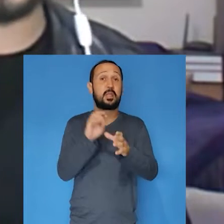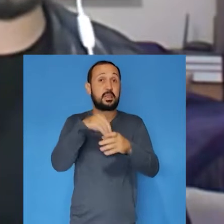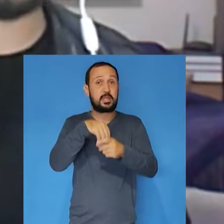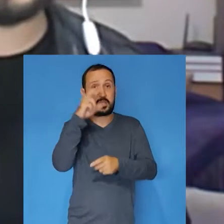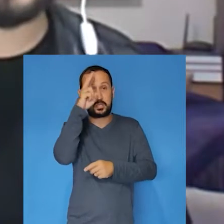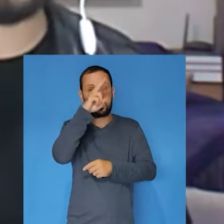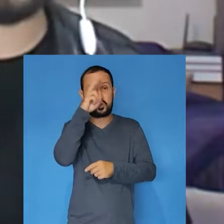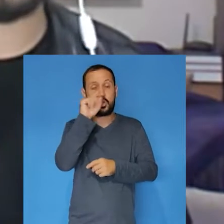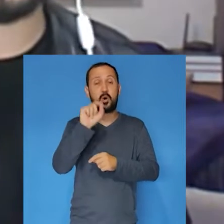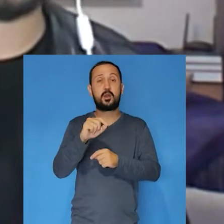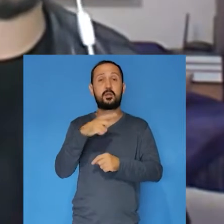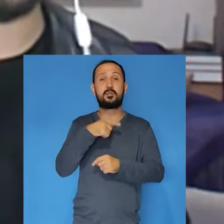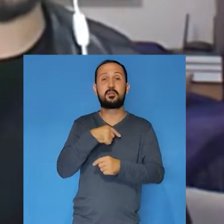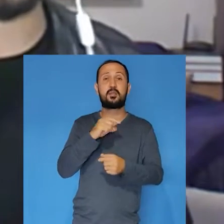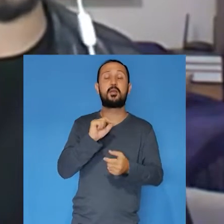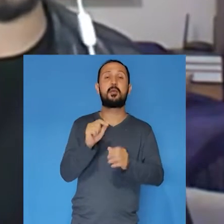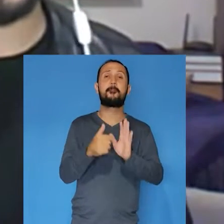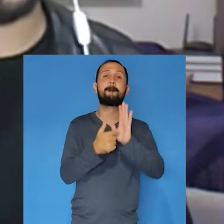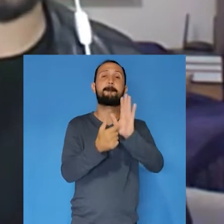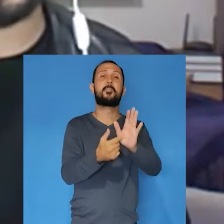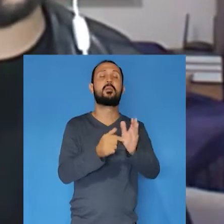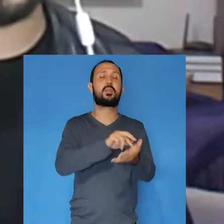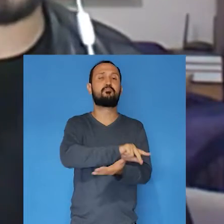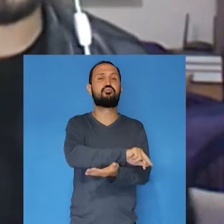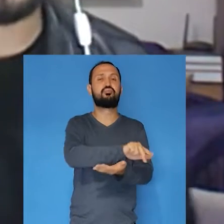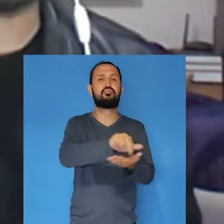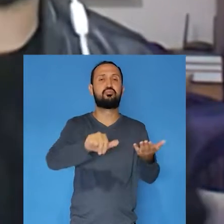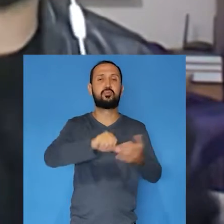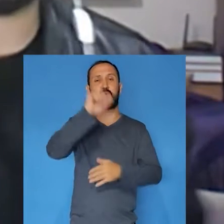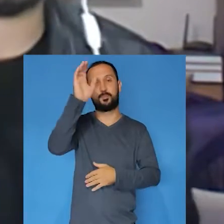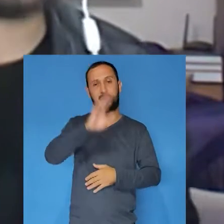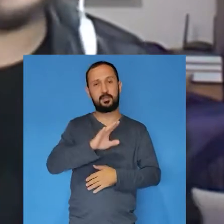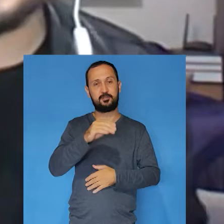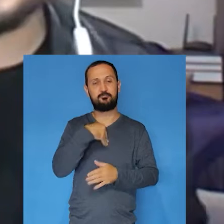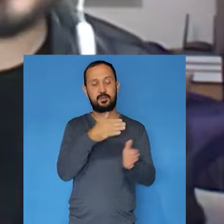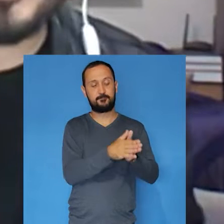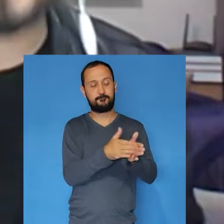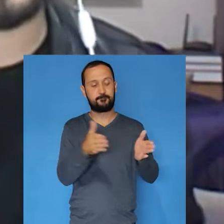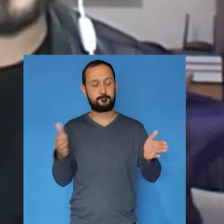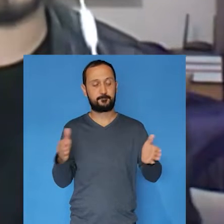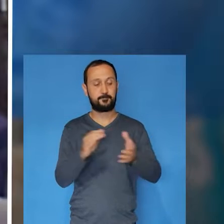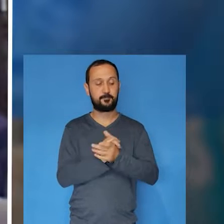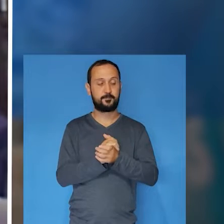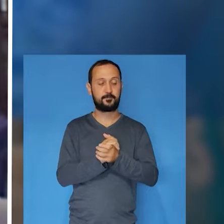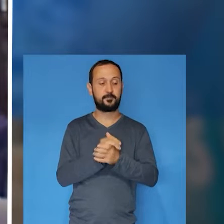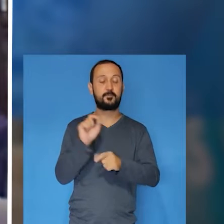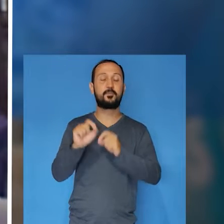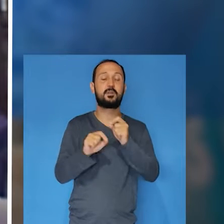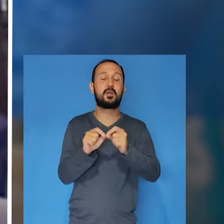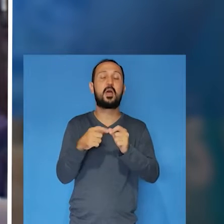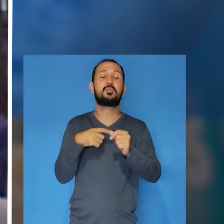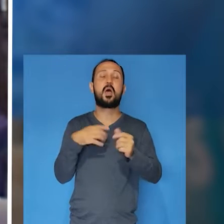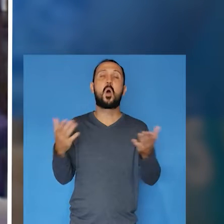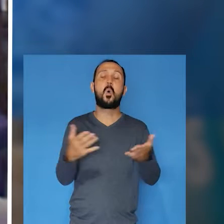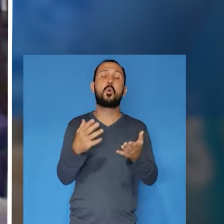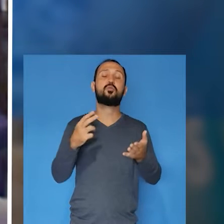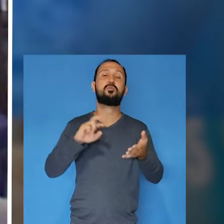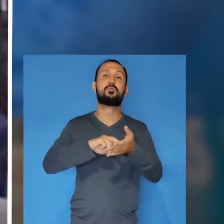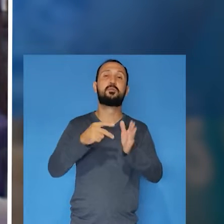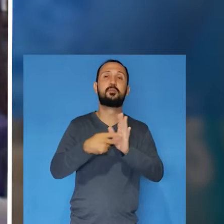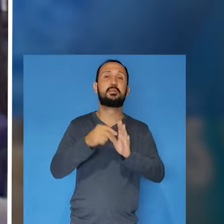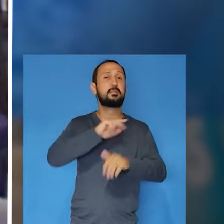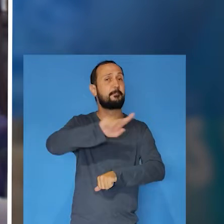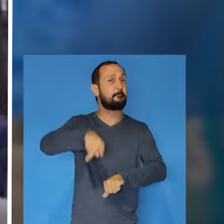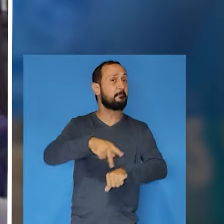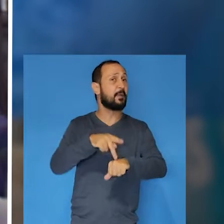na sua ficção romanesca, nós temos um espelho da vastidão brasileira naquele período. O que significa, até hoje, você